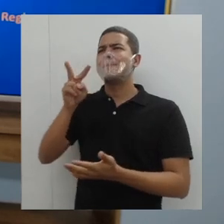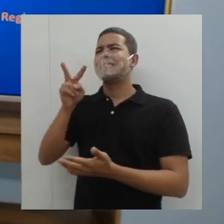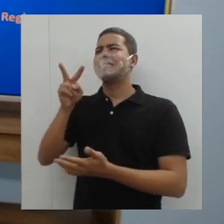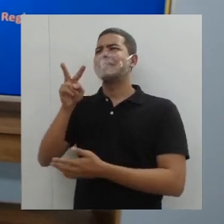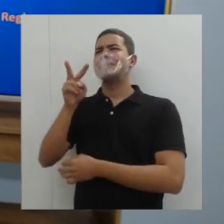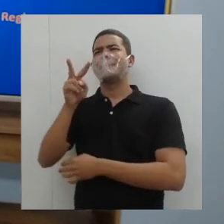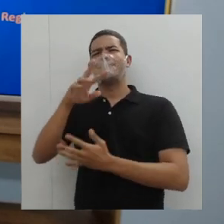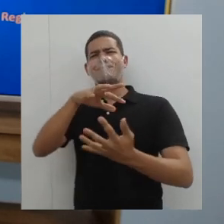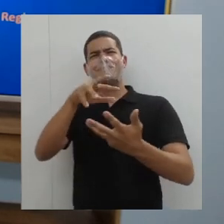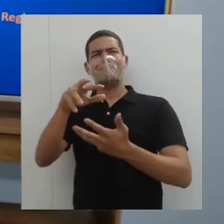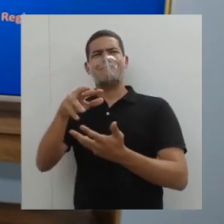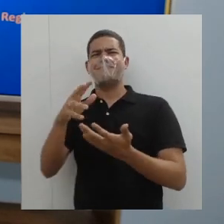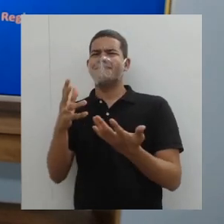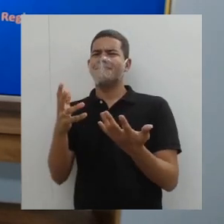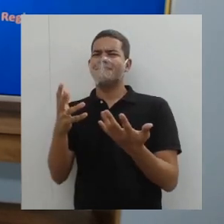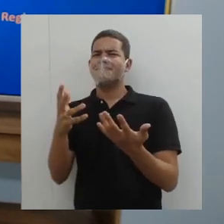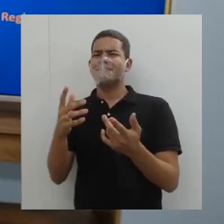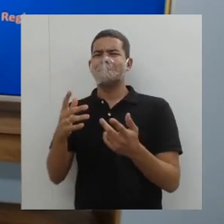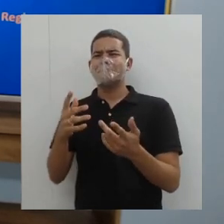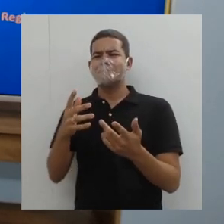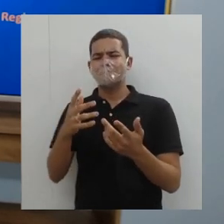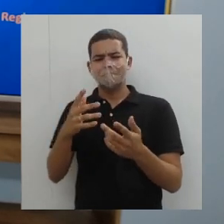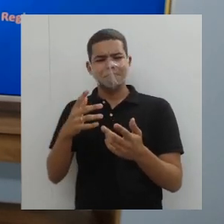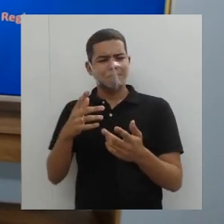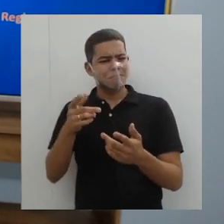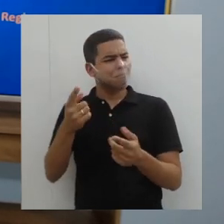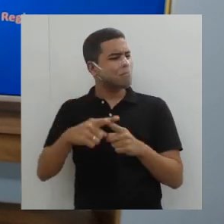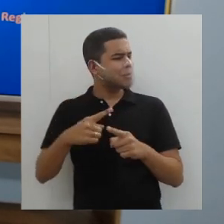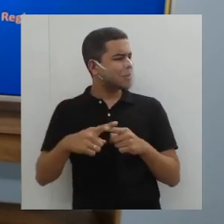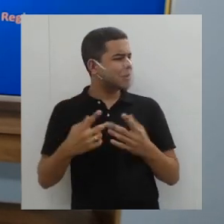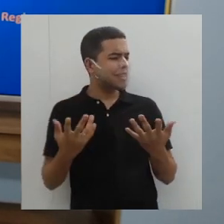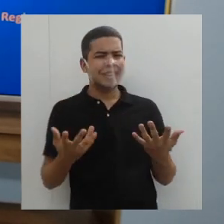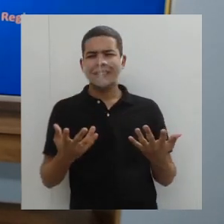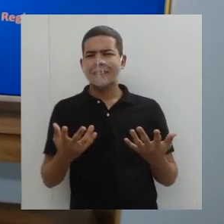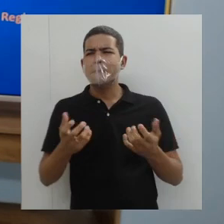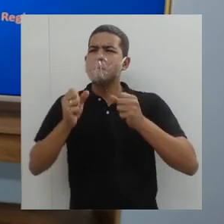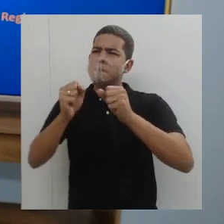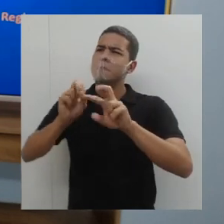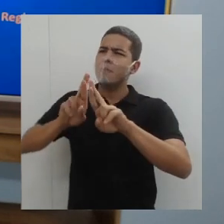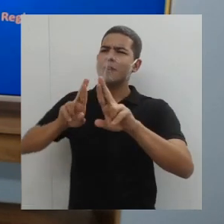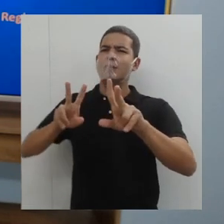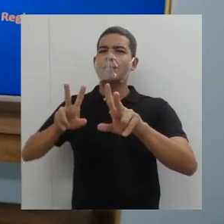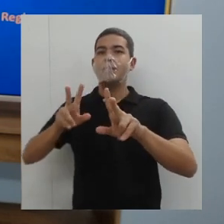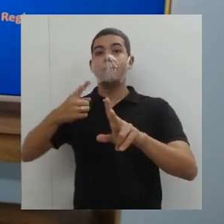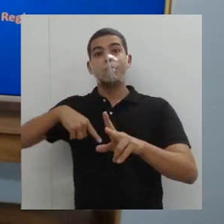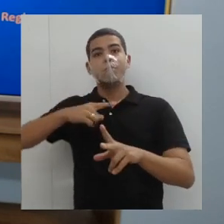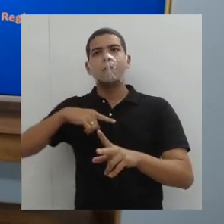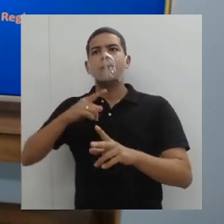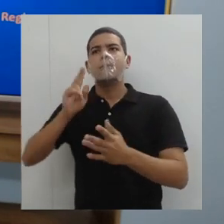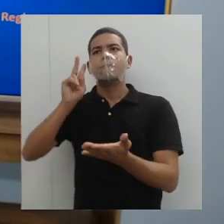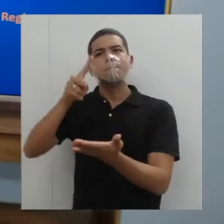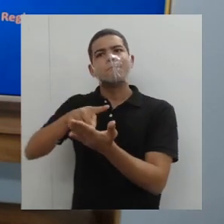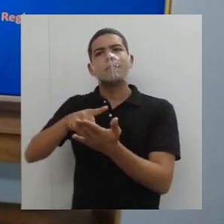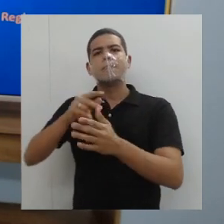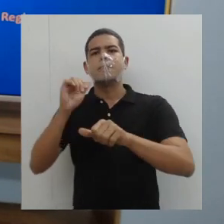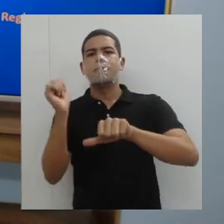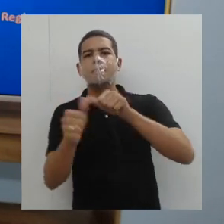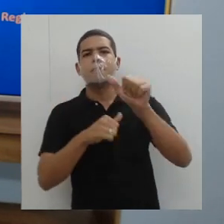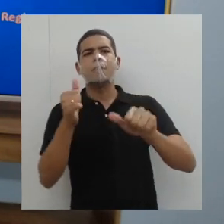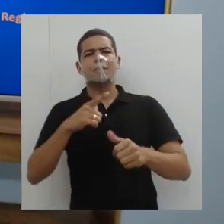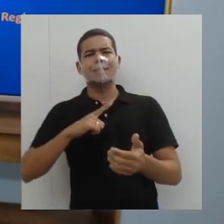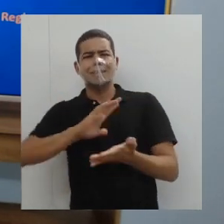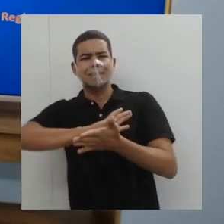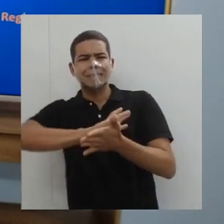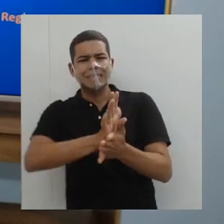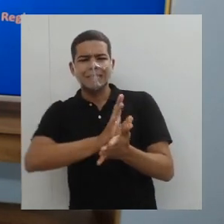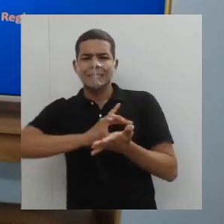olha para o planeta e diz assim, poxa, por que é assim? Poderia ser diferente. A gente precisa transformar essas realidades. A gente está vivendo num mundo de preconceito, de